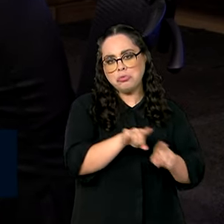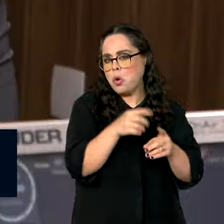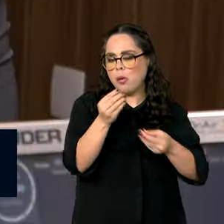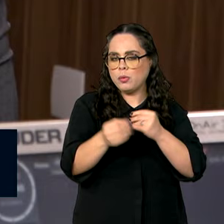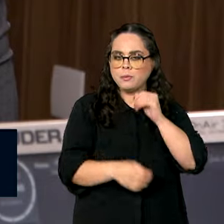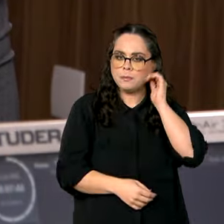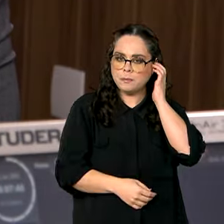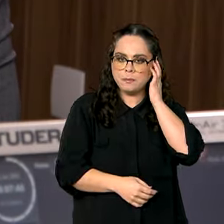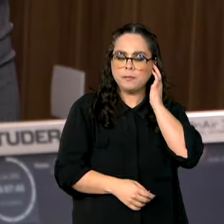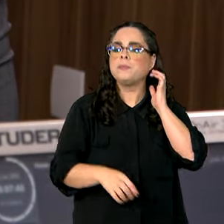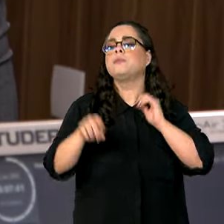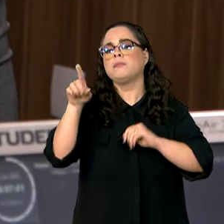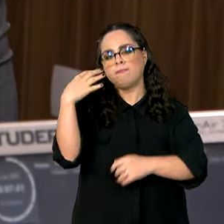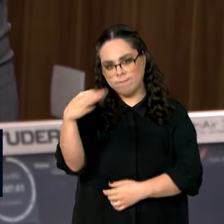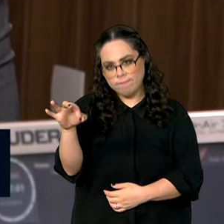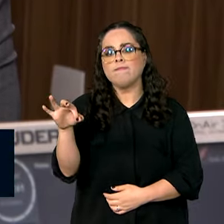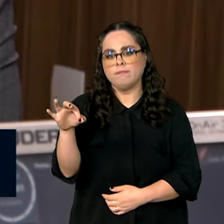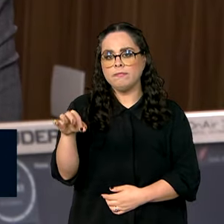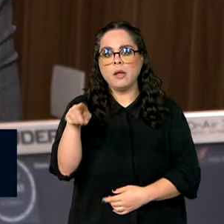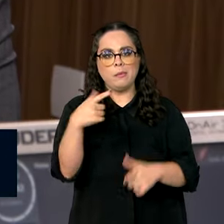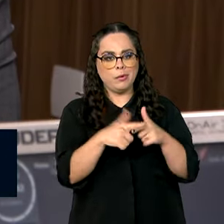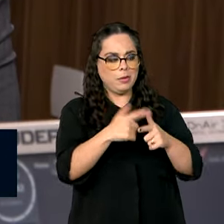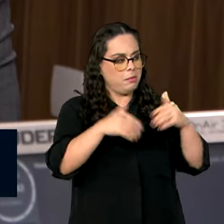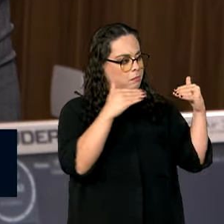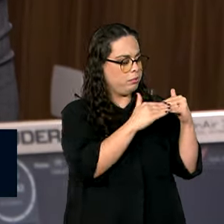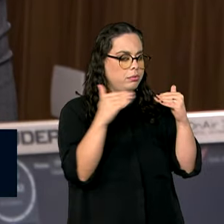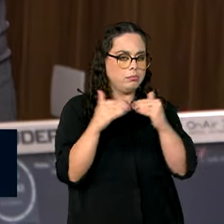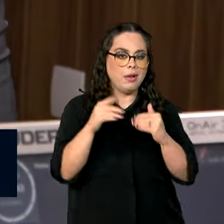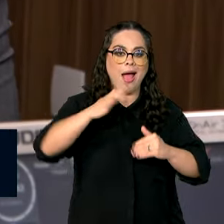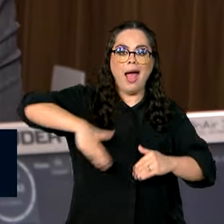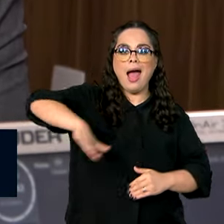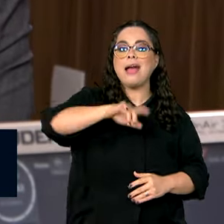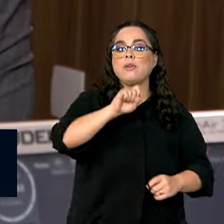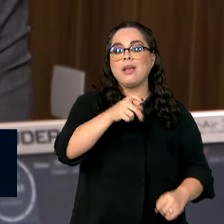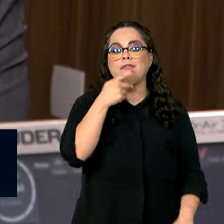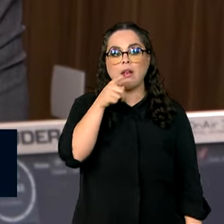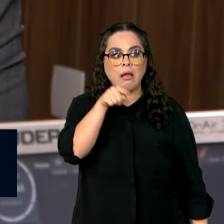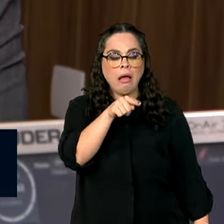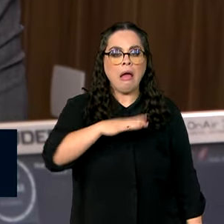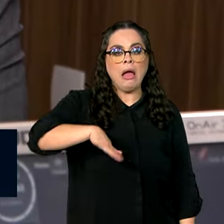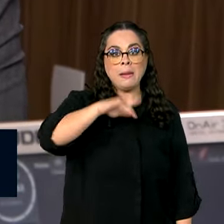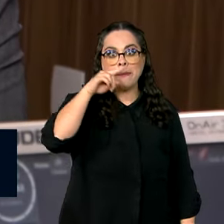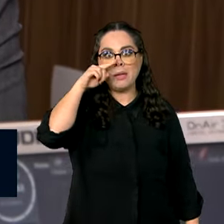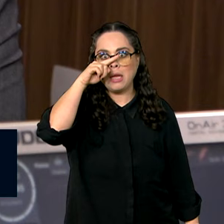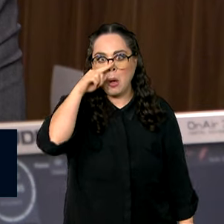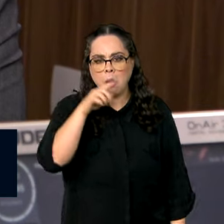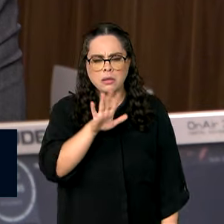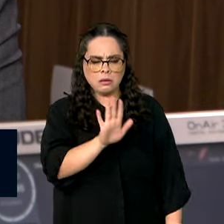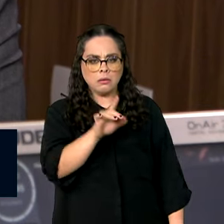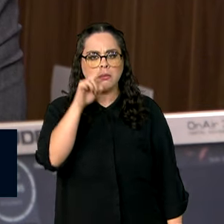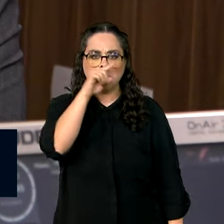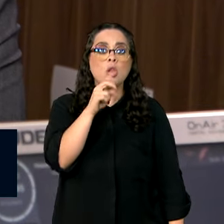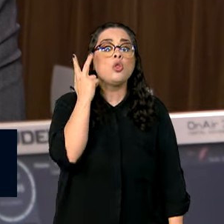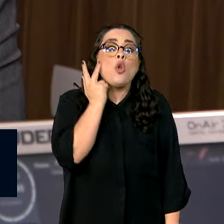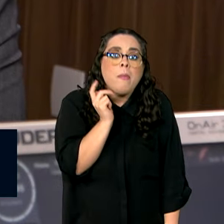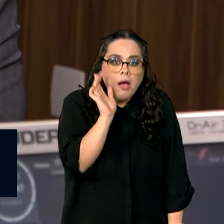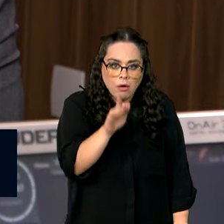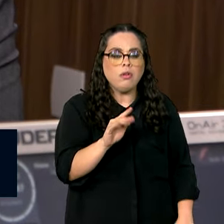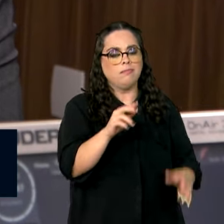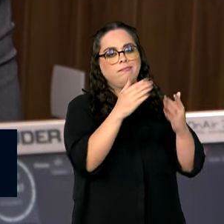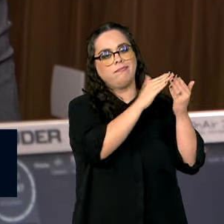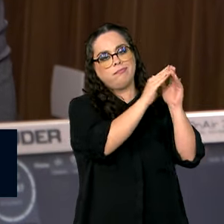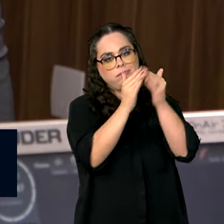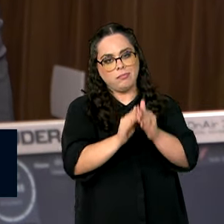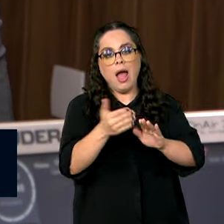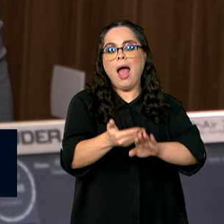também tem esse problema em em geral Mariana são nessas áreas em que se classificava como áreas de risco geralmente são as favelas essa classificação